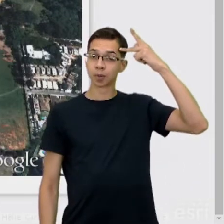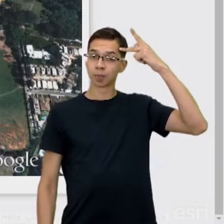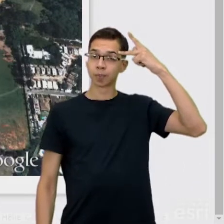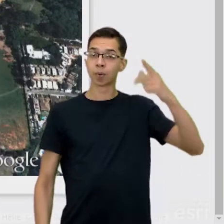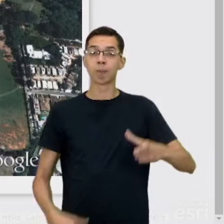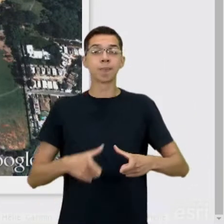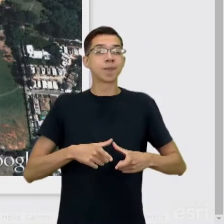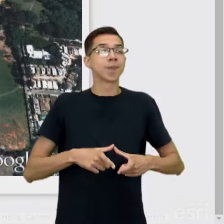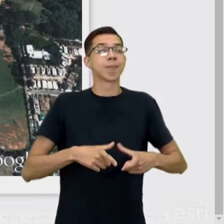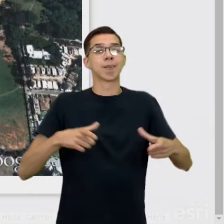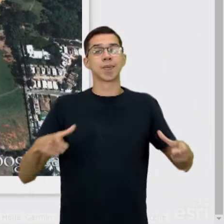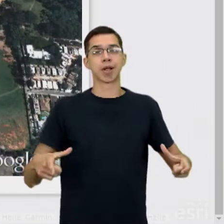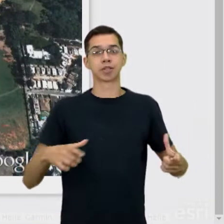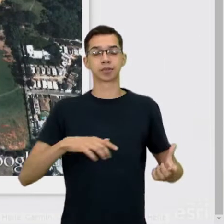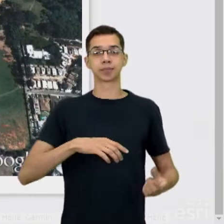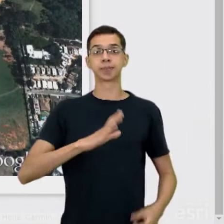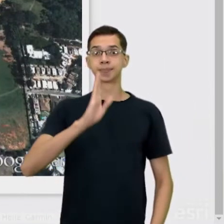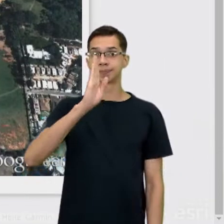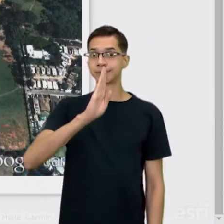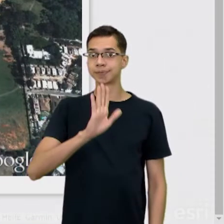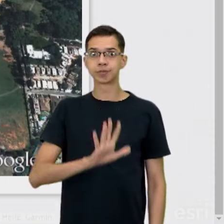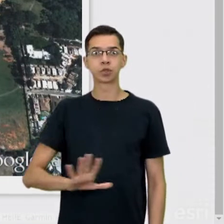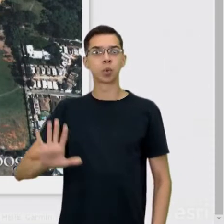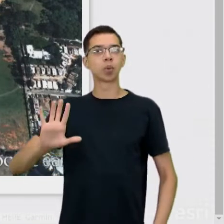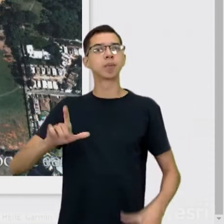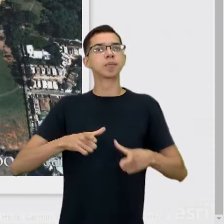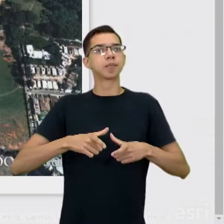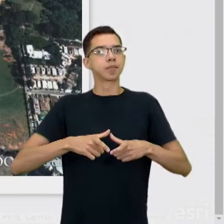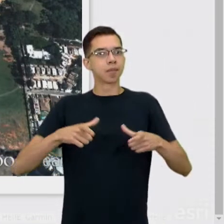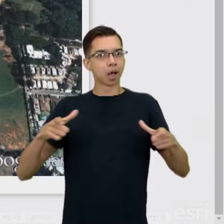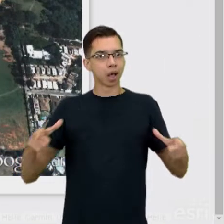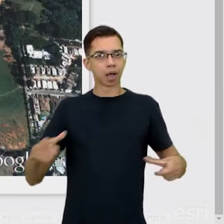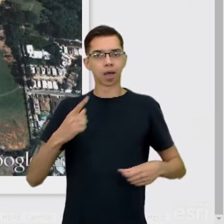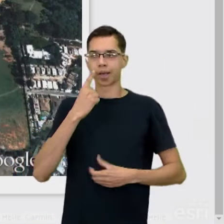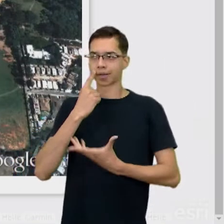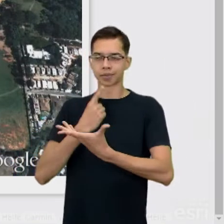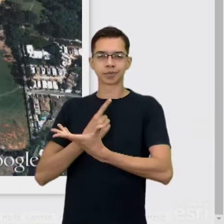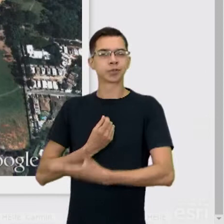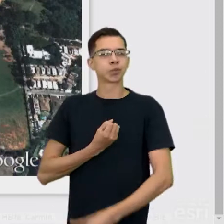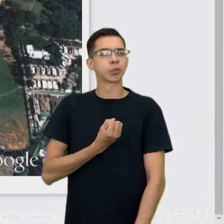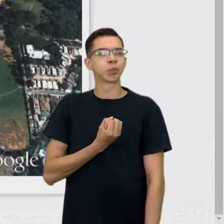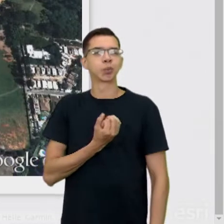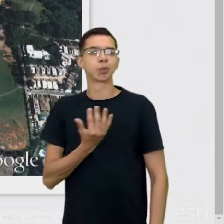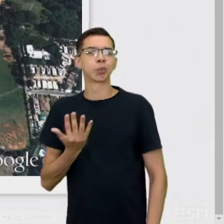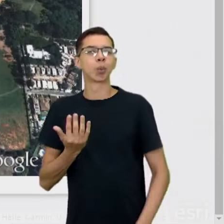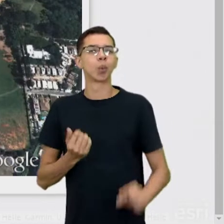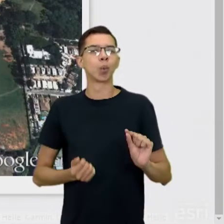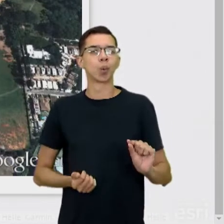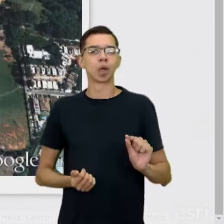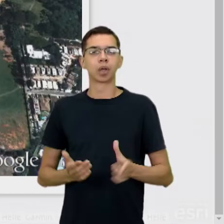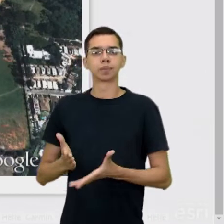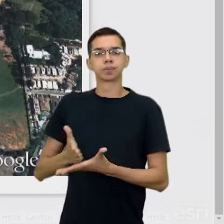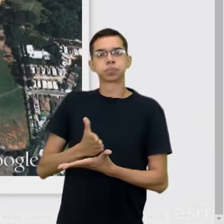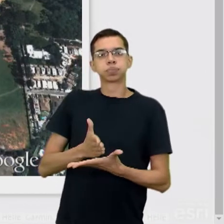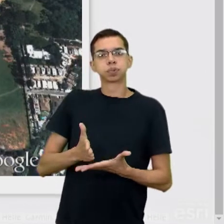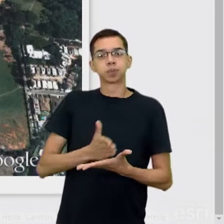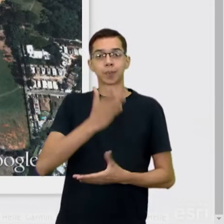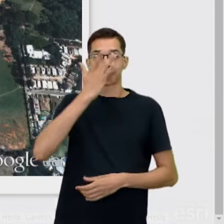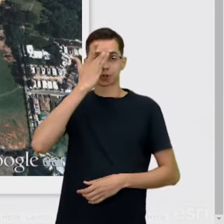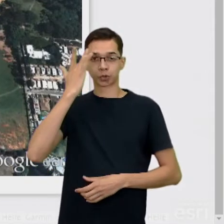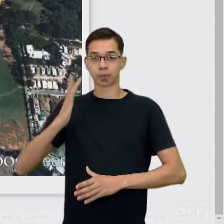maior de São Paulo e uma das maiores do Brasil. Né? Nós temos aqui uma densidade, ou seja, uma divisão de